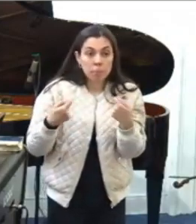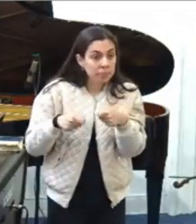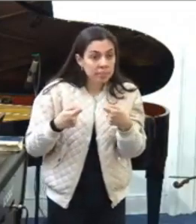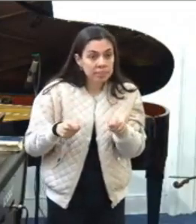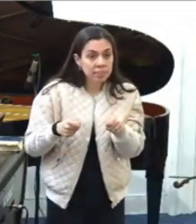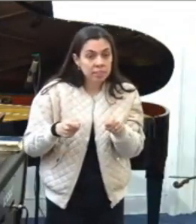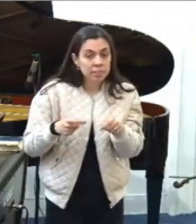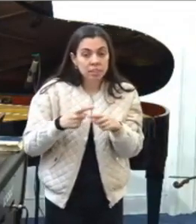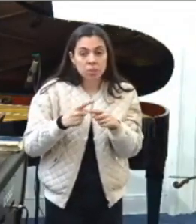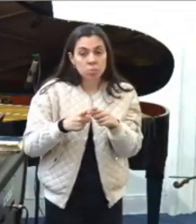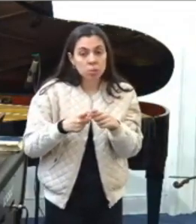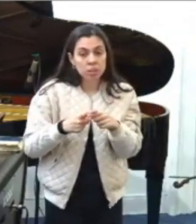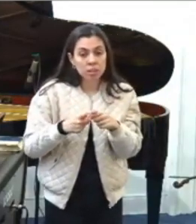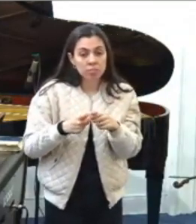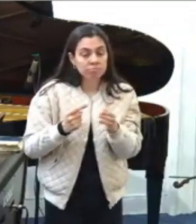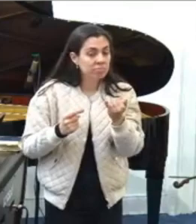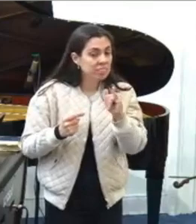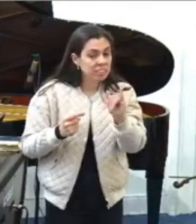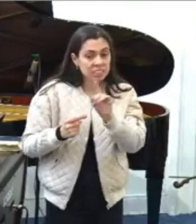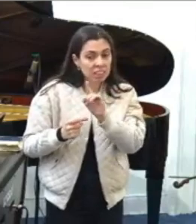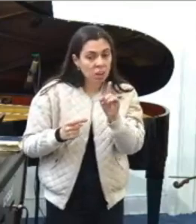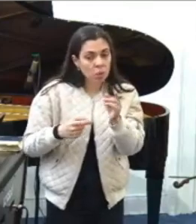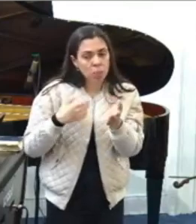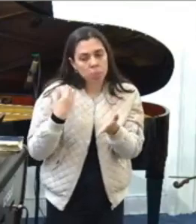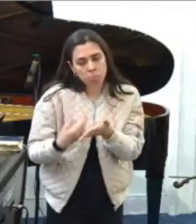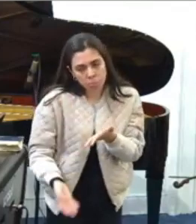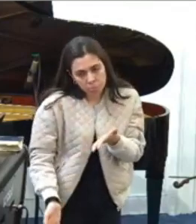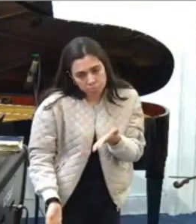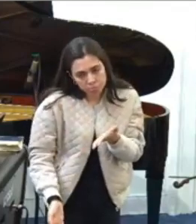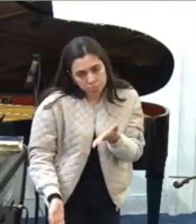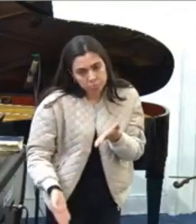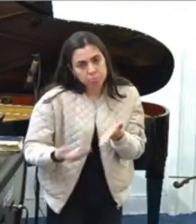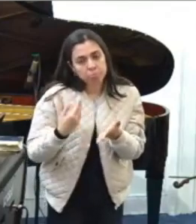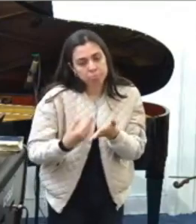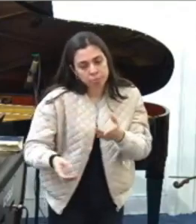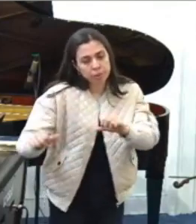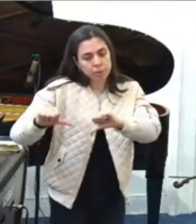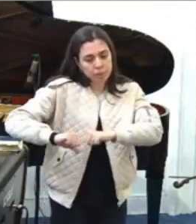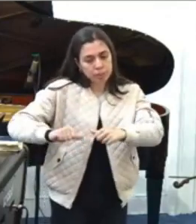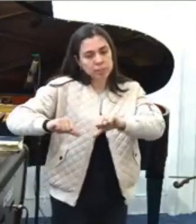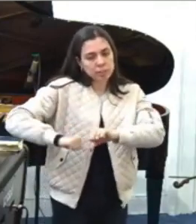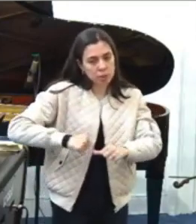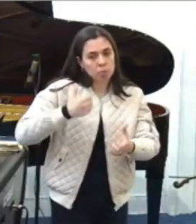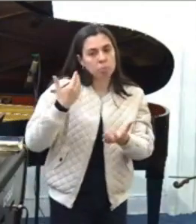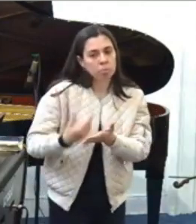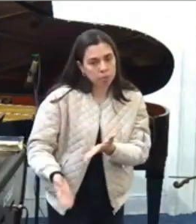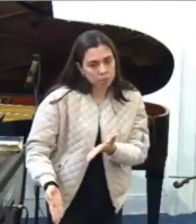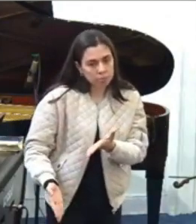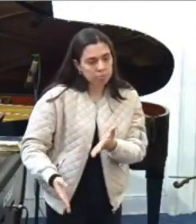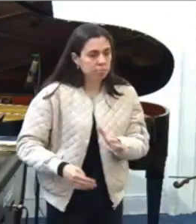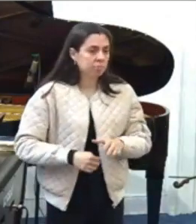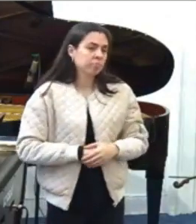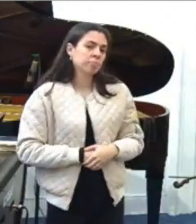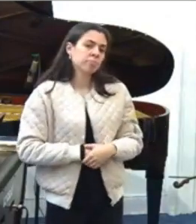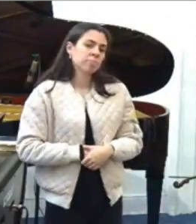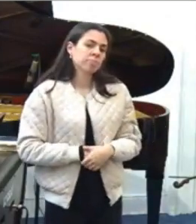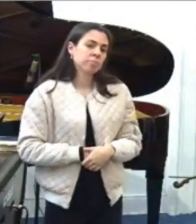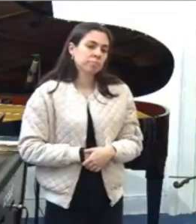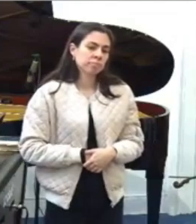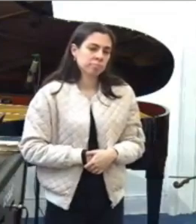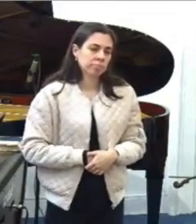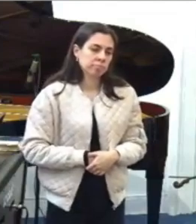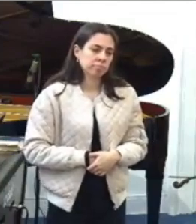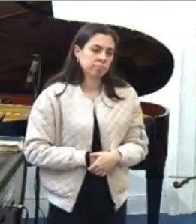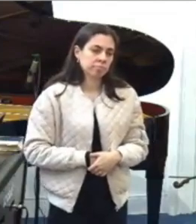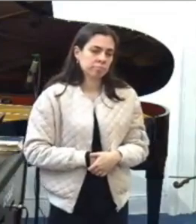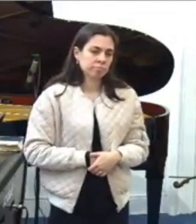Porque senão a gente não consegue discernir o que é justo do injusto. Não conseguimos discernir se algo é certo ou errado. E muitas